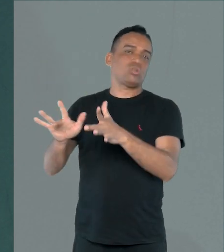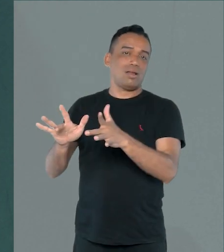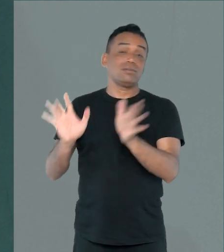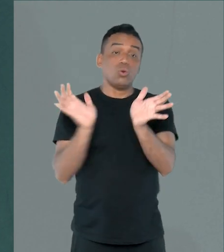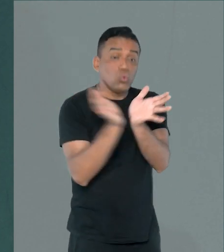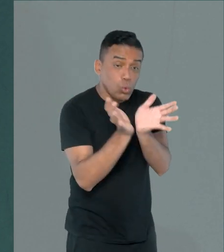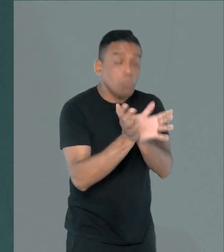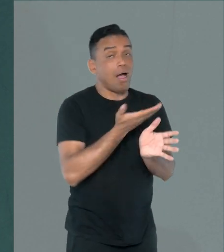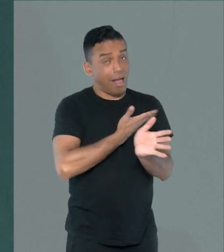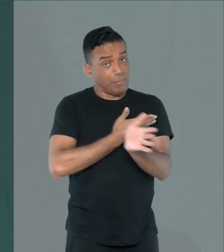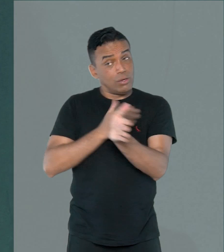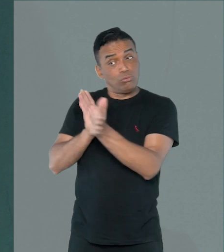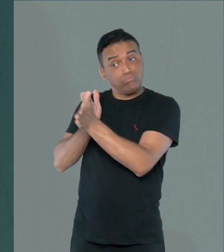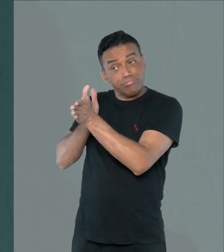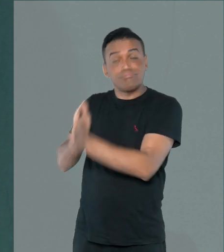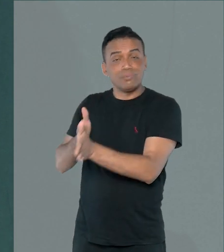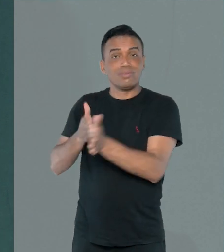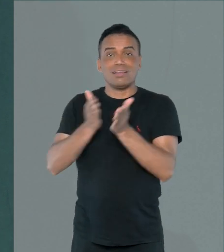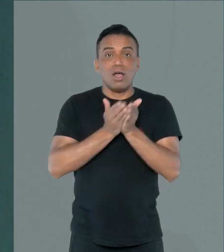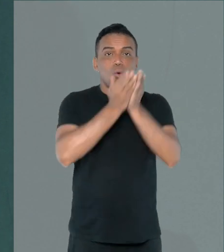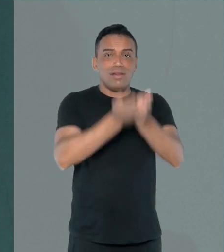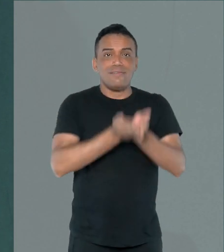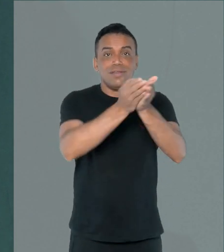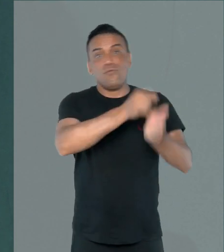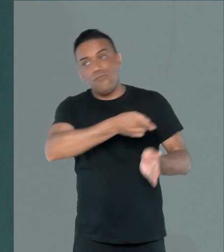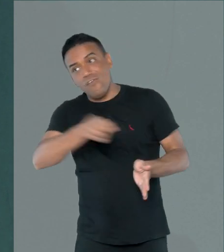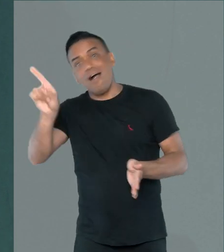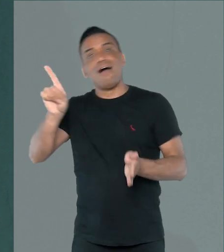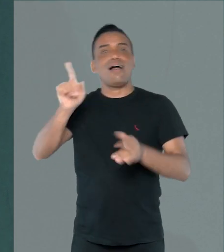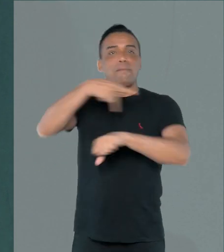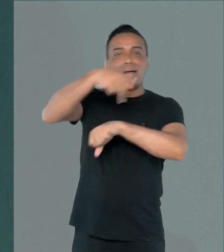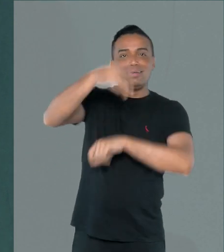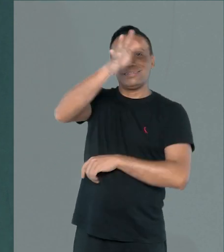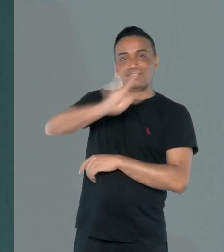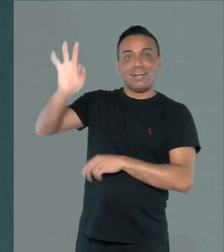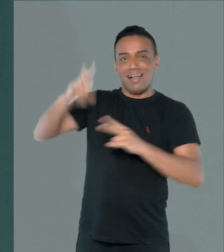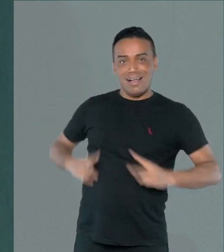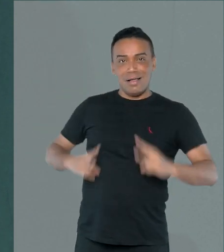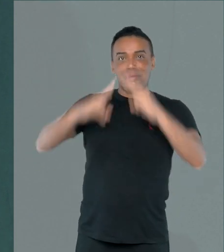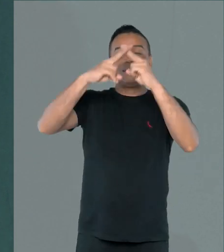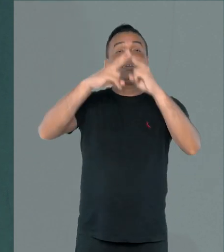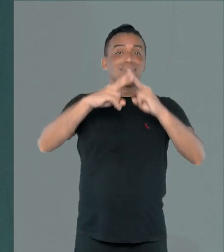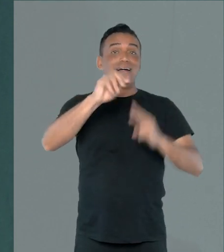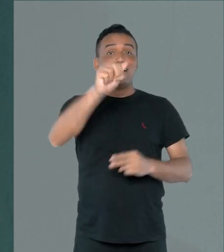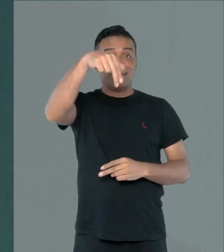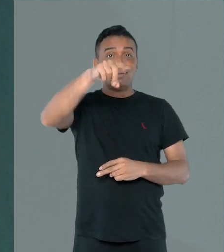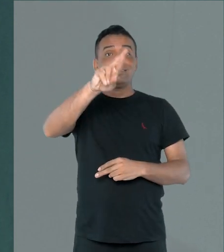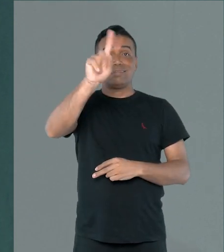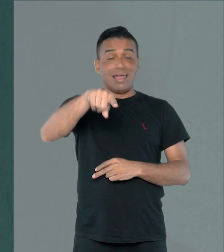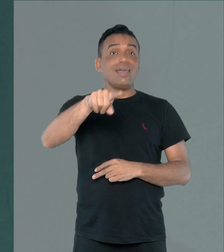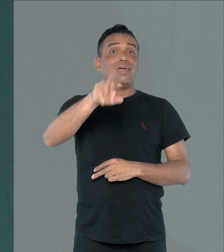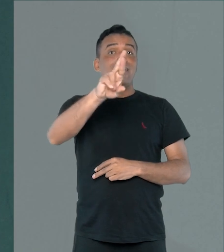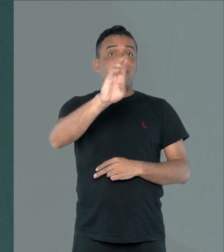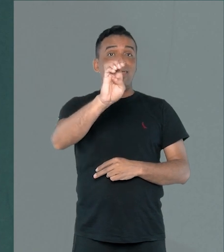acompanha, tanto no navio que segue para Paris, entre eles o nosso querido André Rebouças, que vai com eles e que é